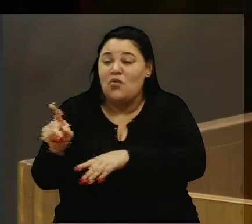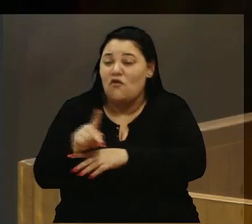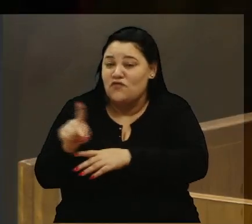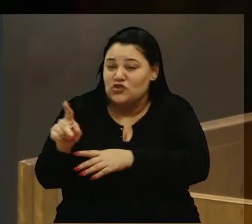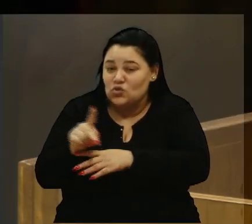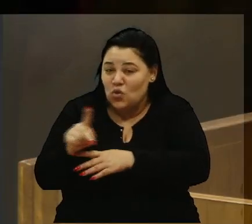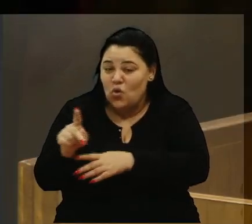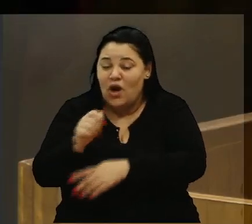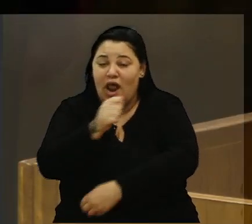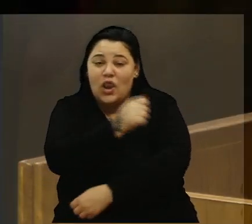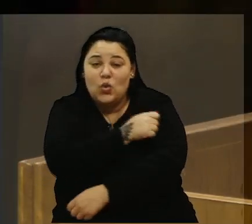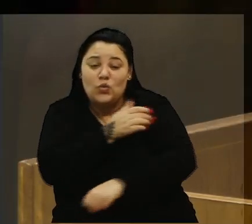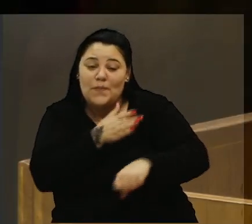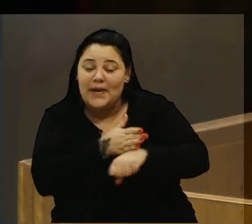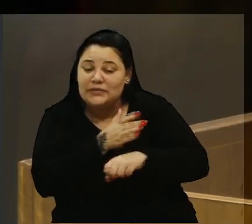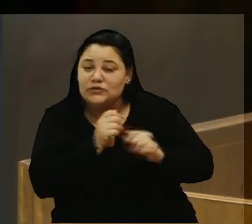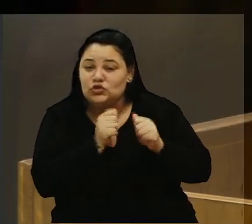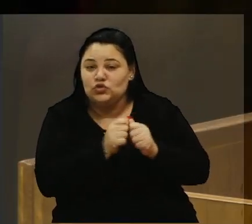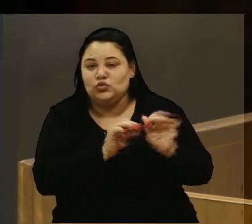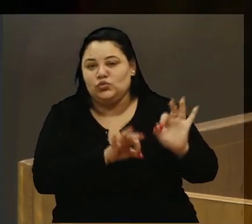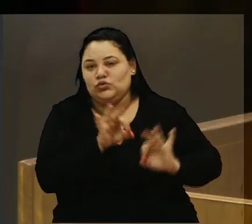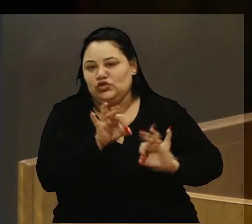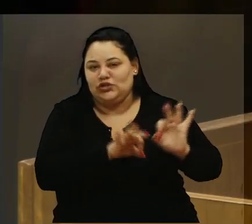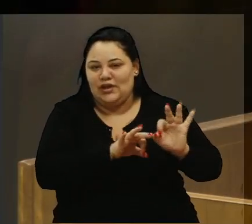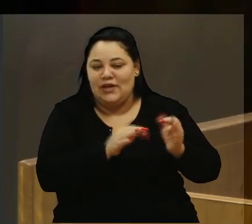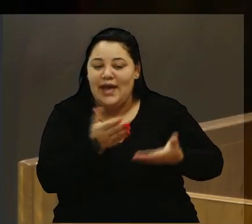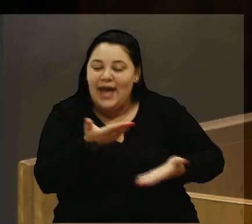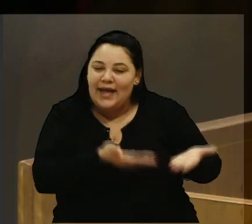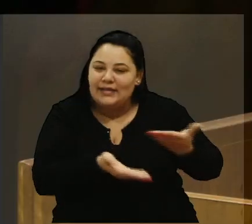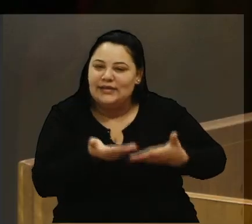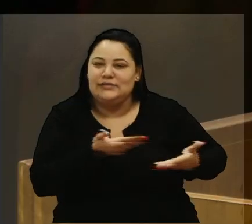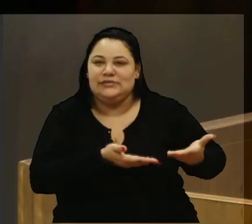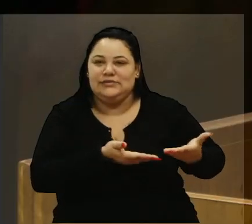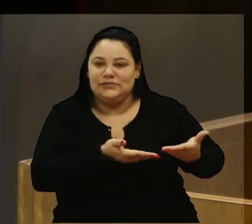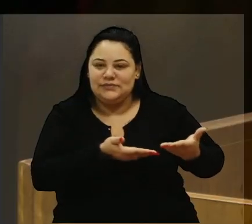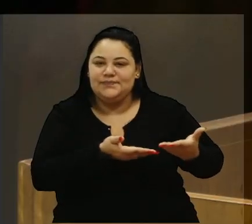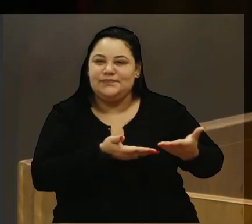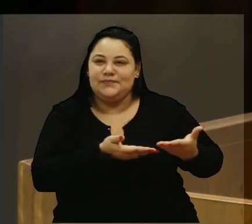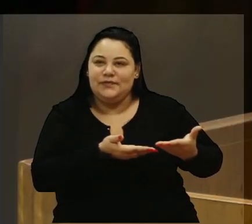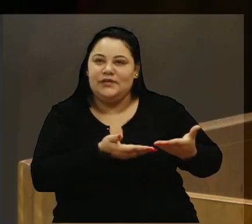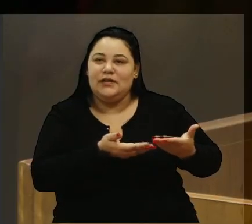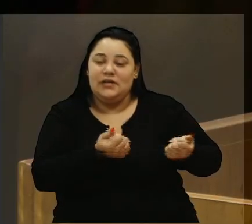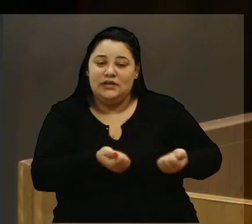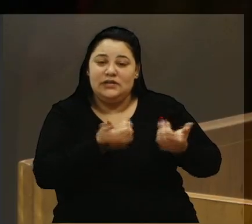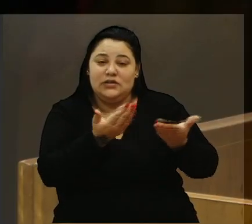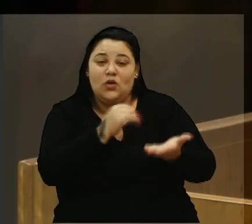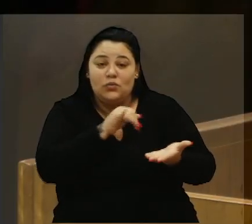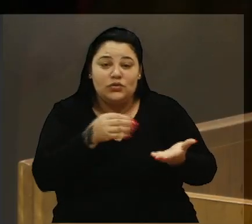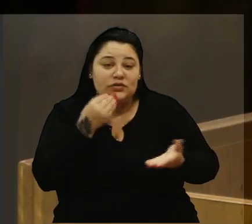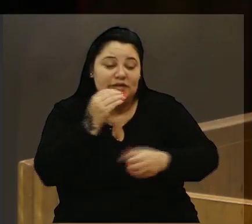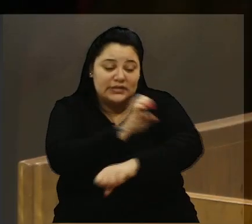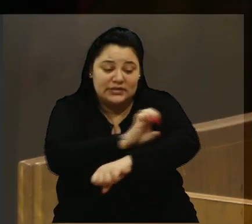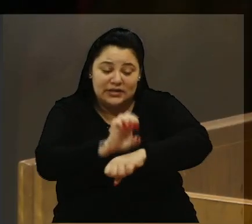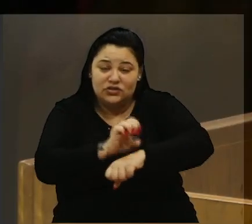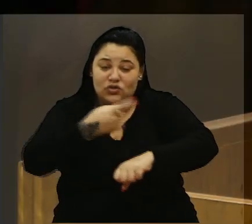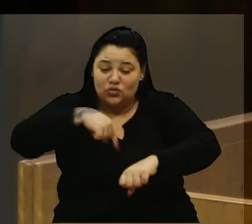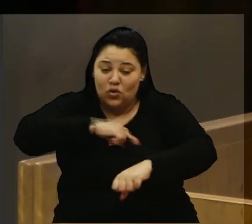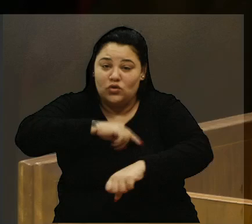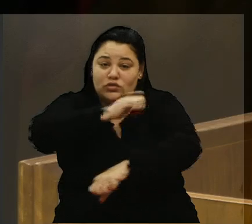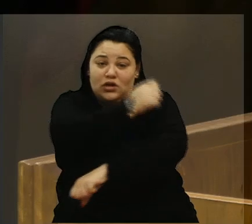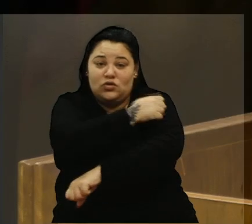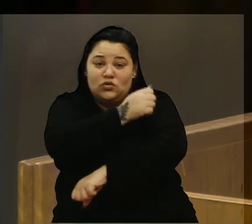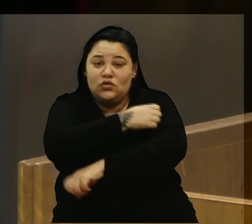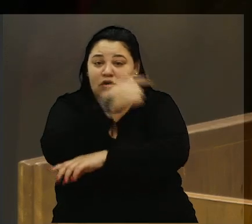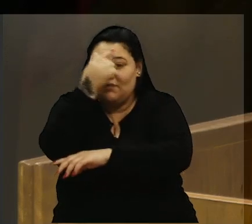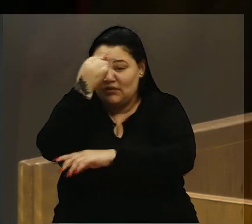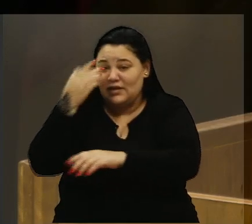com os seus alunos, né? Servindo, inclusive, de estágio, né, para os nossos alunos das faculdades que estão